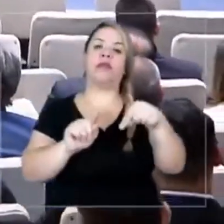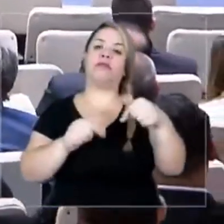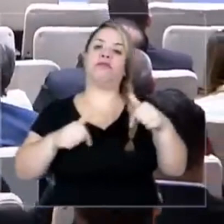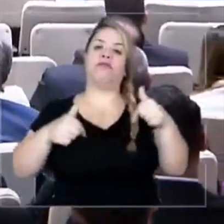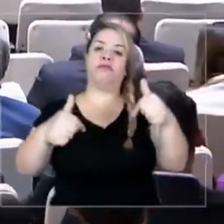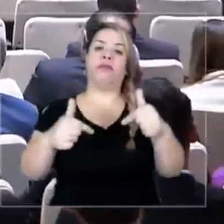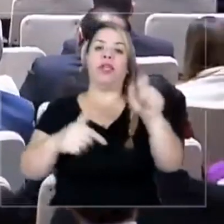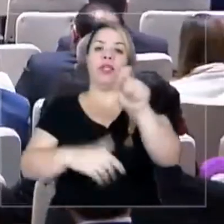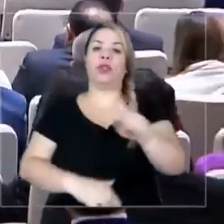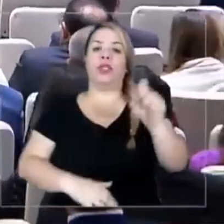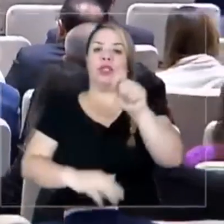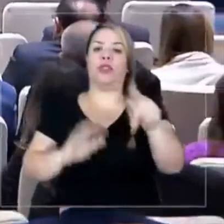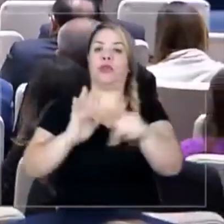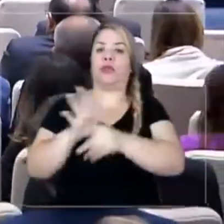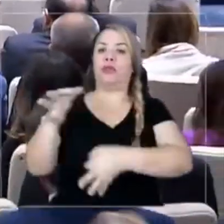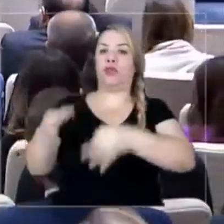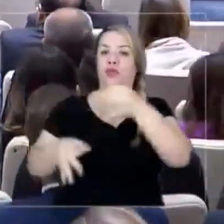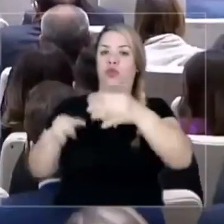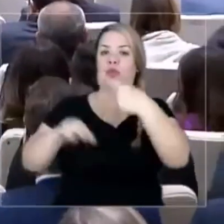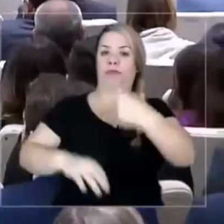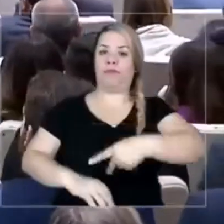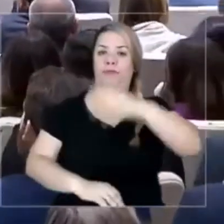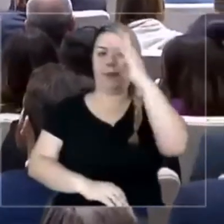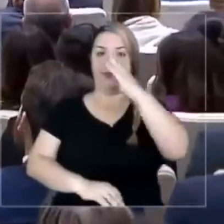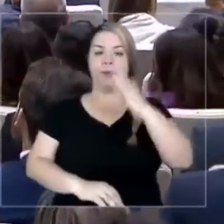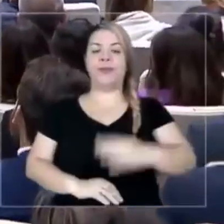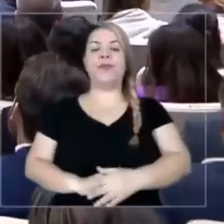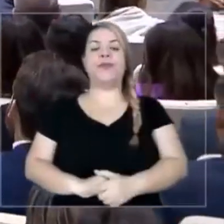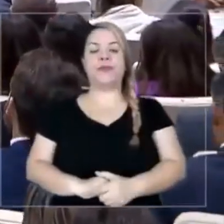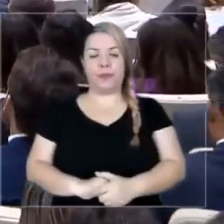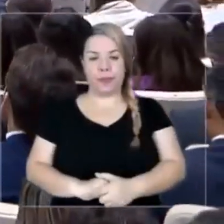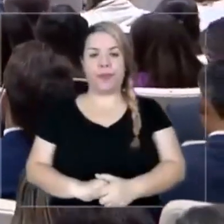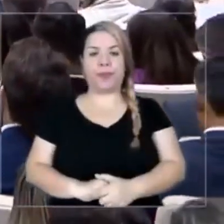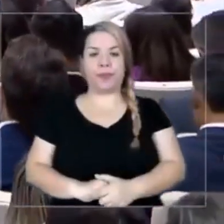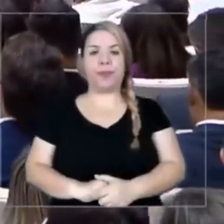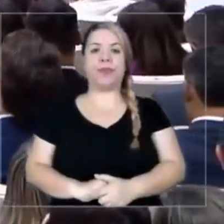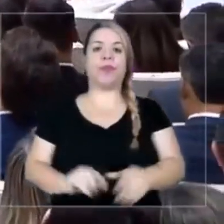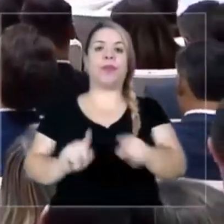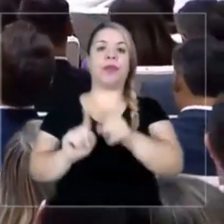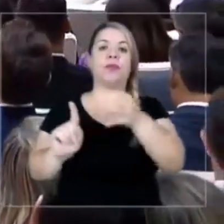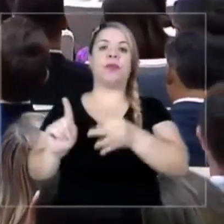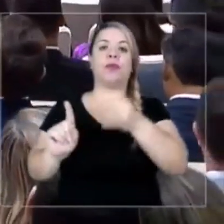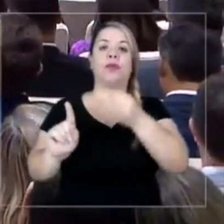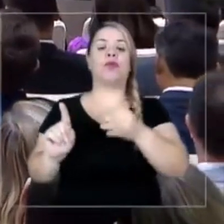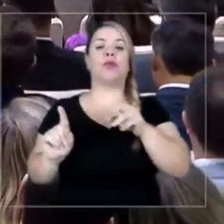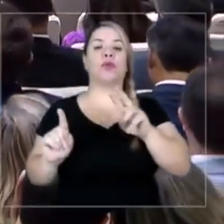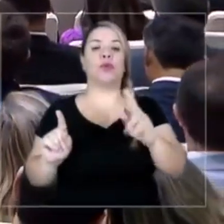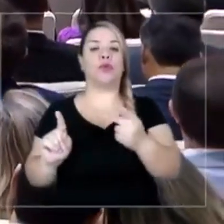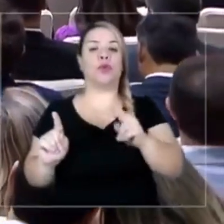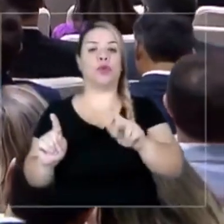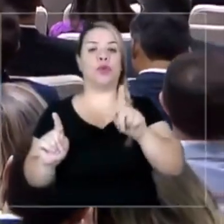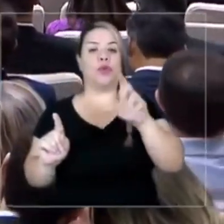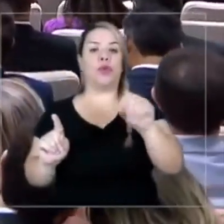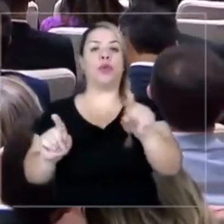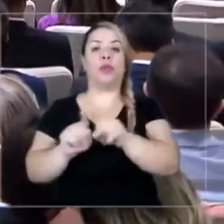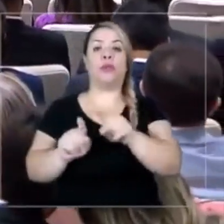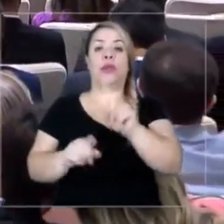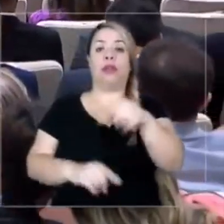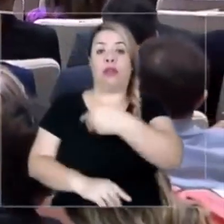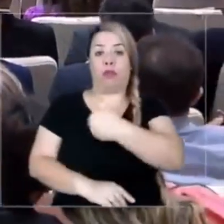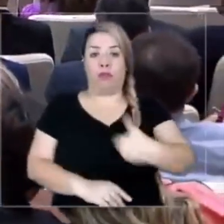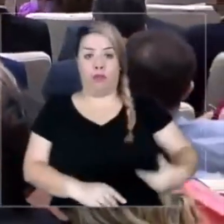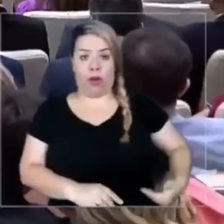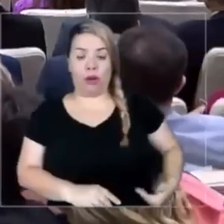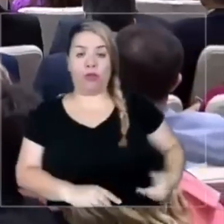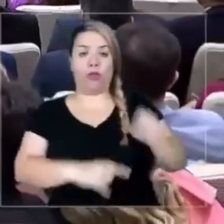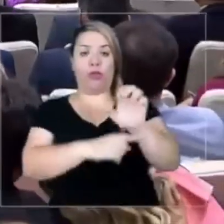o também piauiense Marcos Vinícius Furtado Coelho, que representou o Conselho Nacional da Ordem dos Advogados do Brasil.